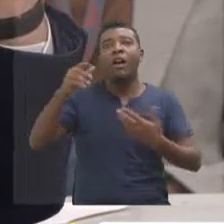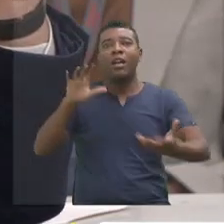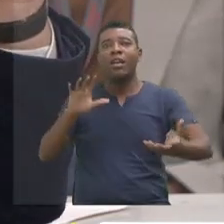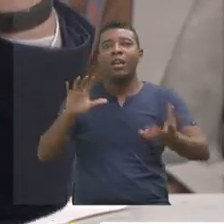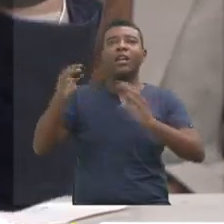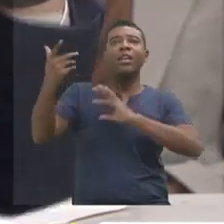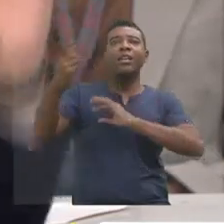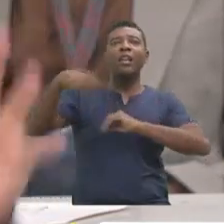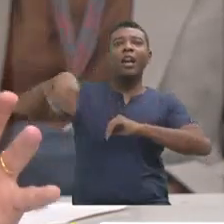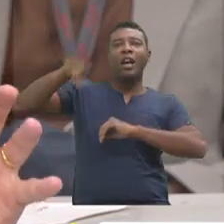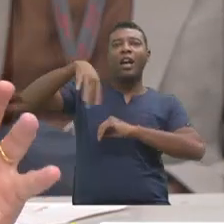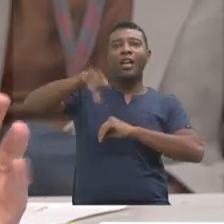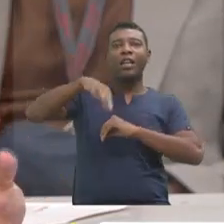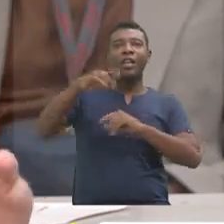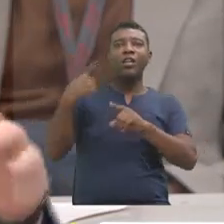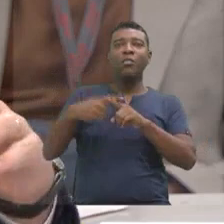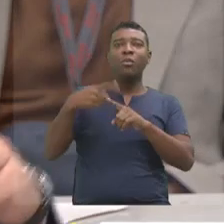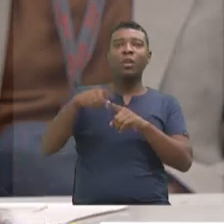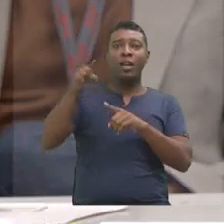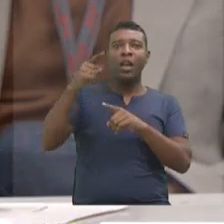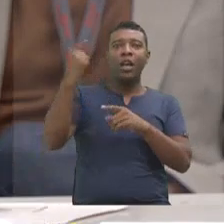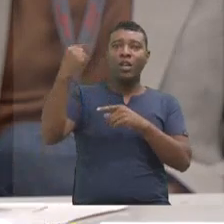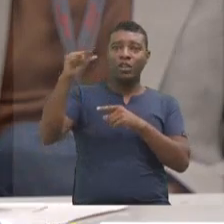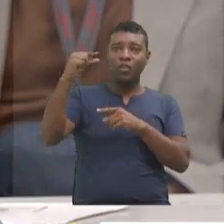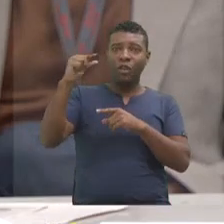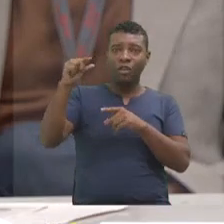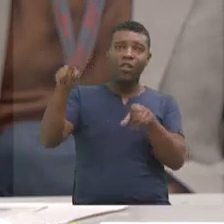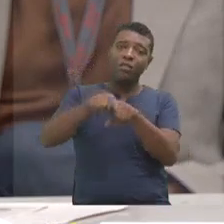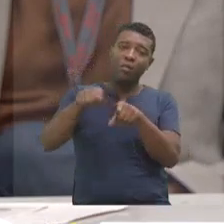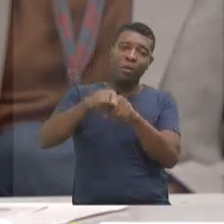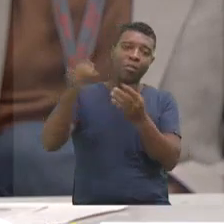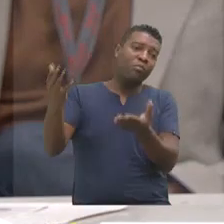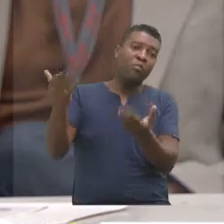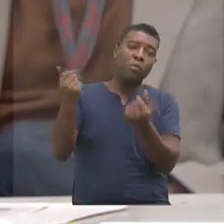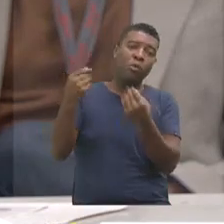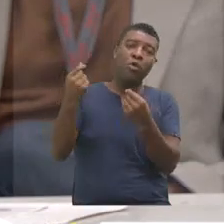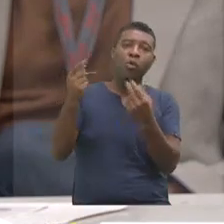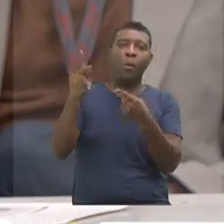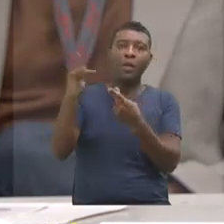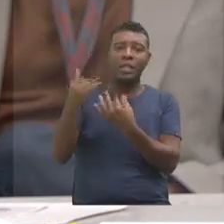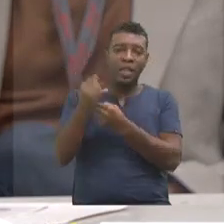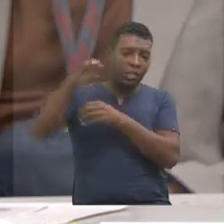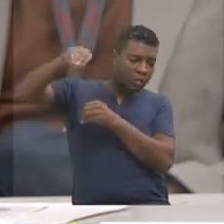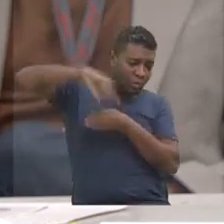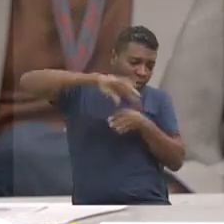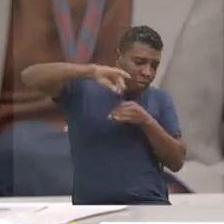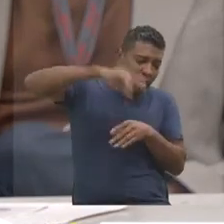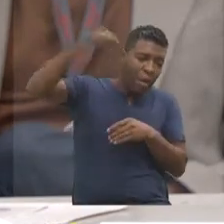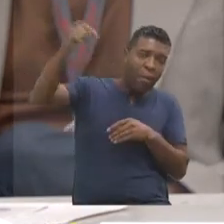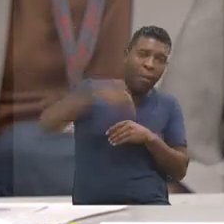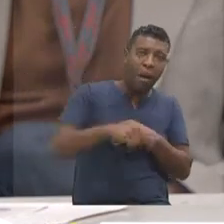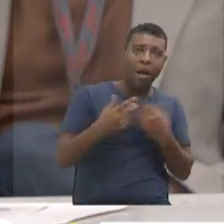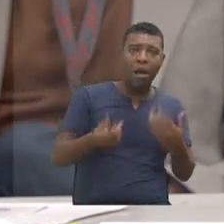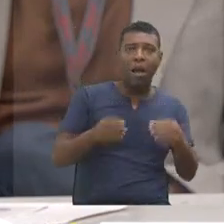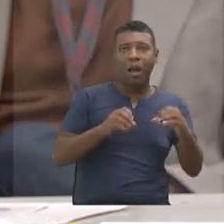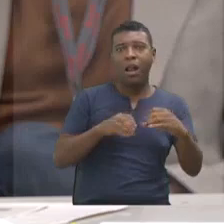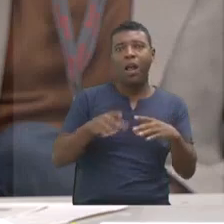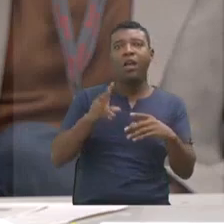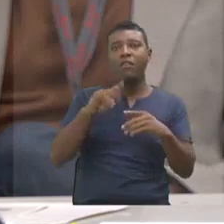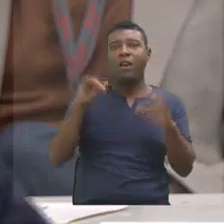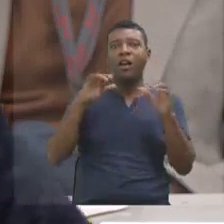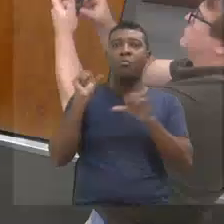Otoni que Teófilo Otoni também manda muito paciente para lá então será um novo momento e certamente a gente vai conseguir mudar aquela aquela